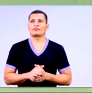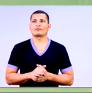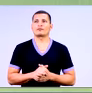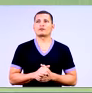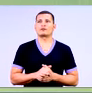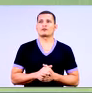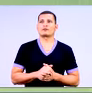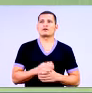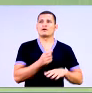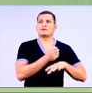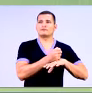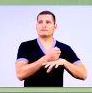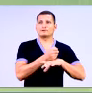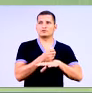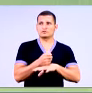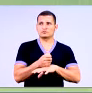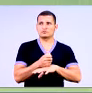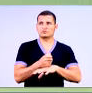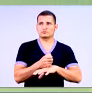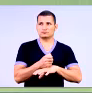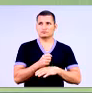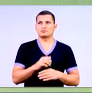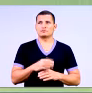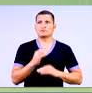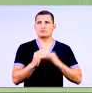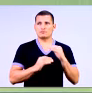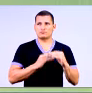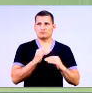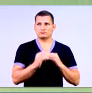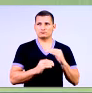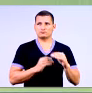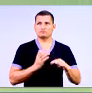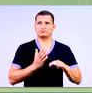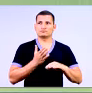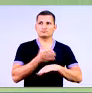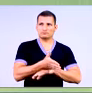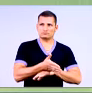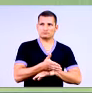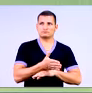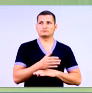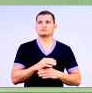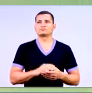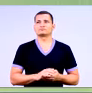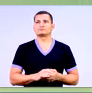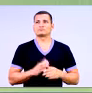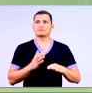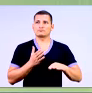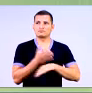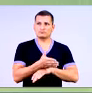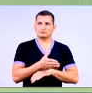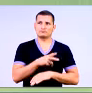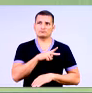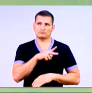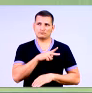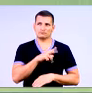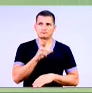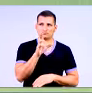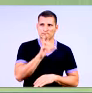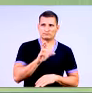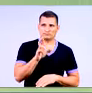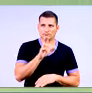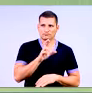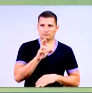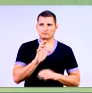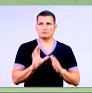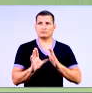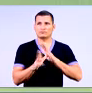de vírus, invasão e destruição de banco de dados, invasão de privacidade, espionagem, roubo em